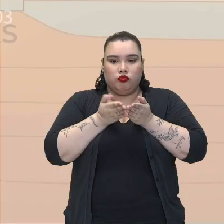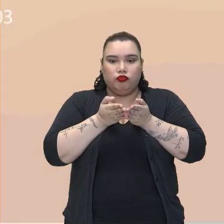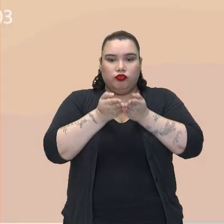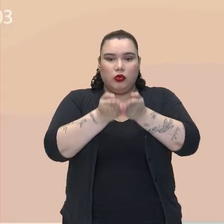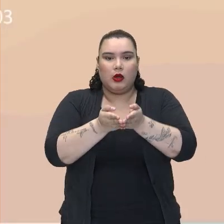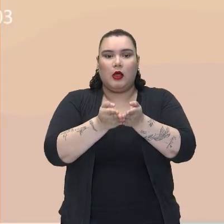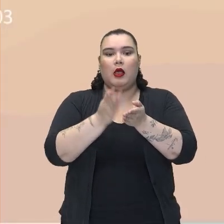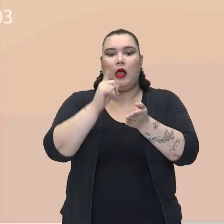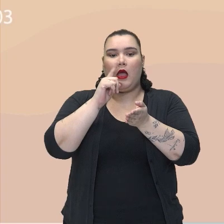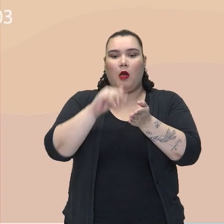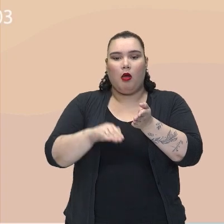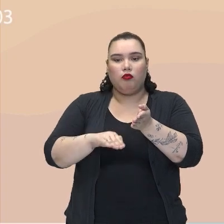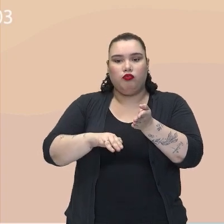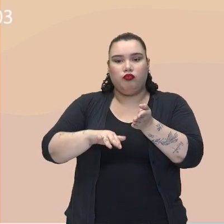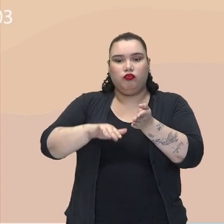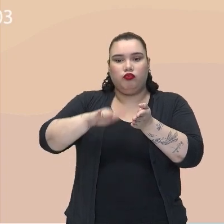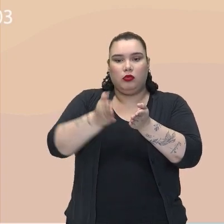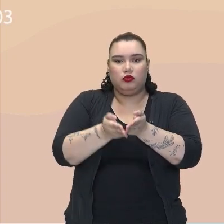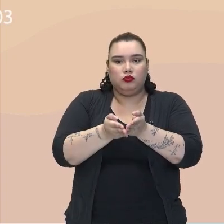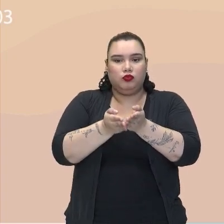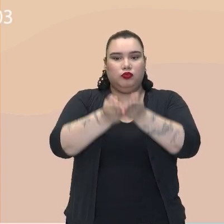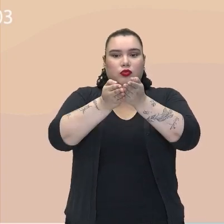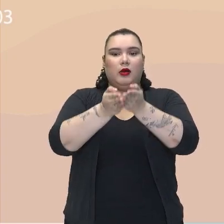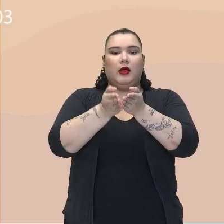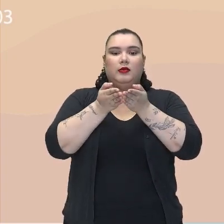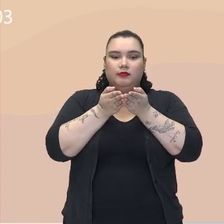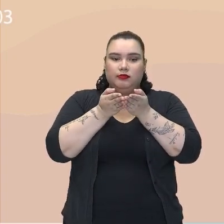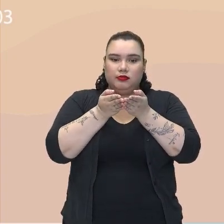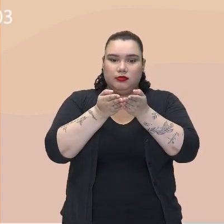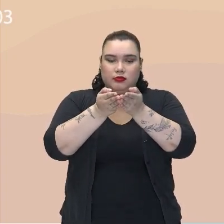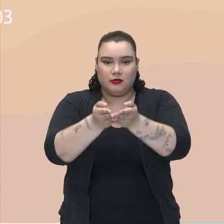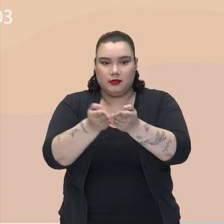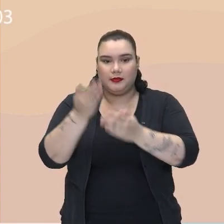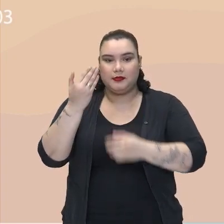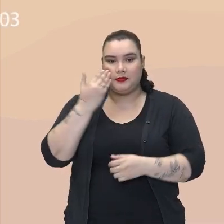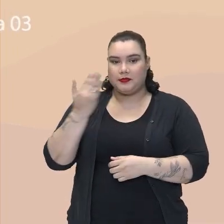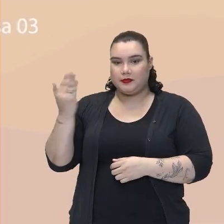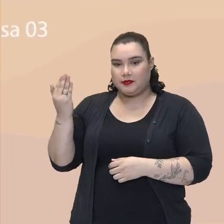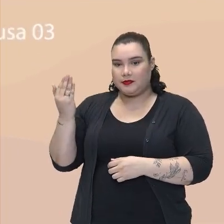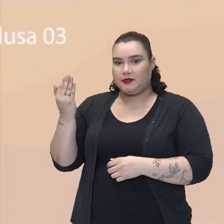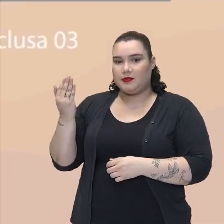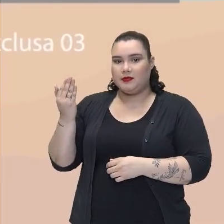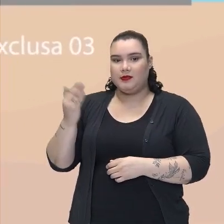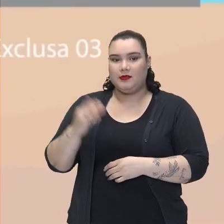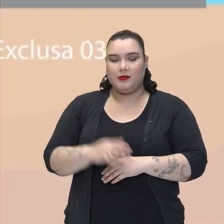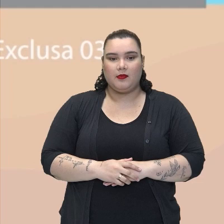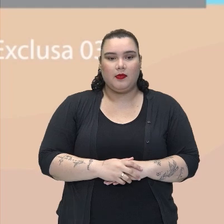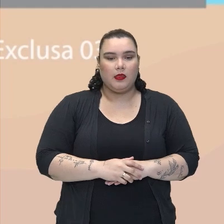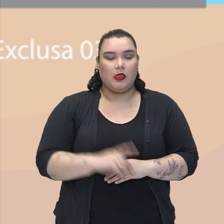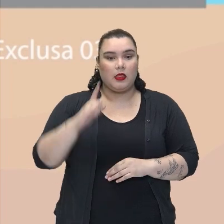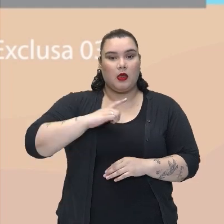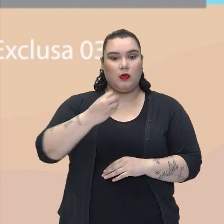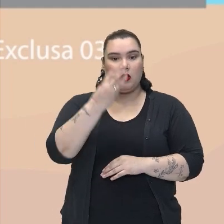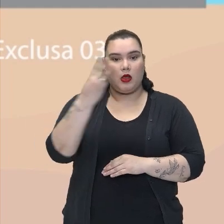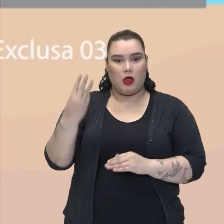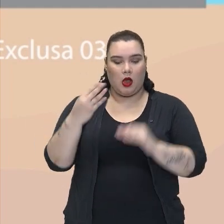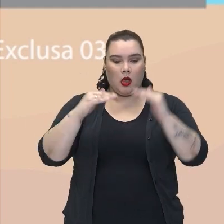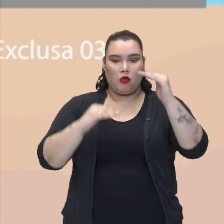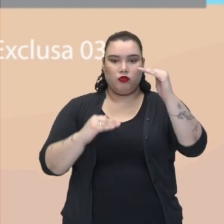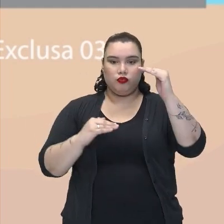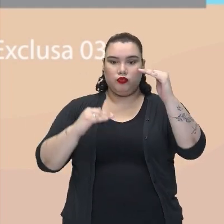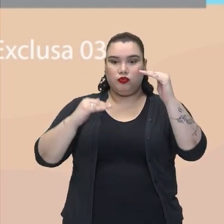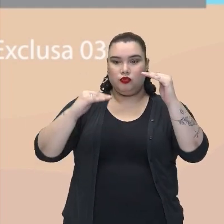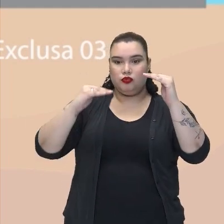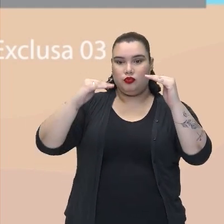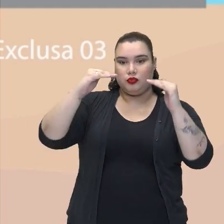e descerem de nível durante a travessia. Na entrada do canal, o navio passa por 3 comportas que irão nivelá-lo com a altura